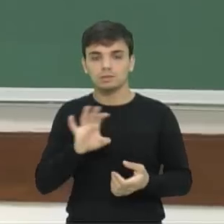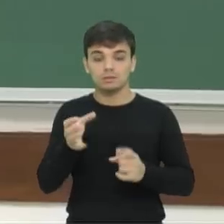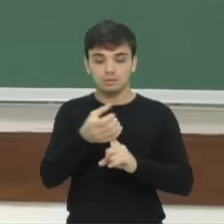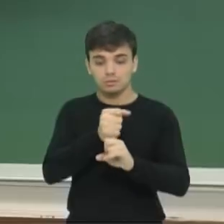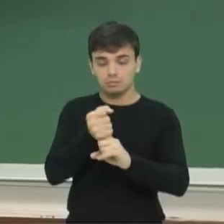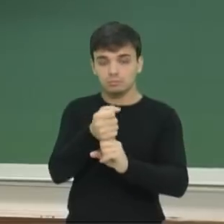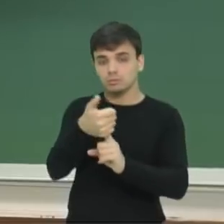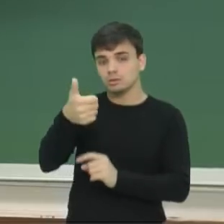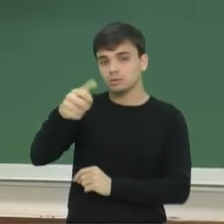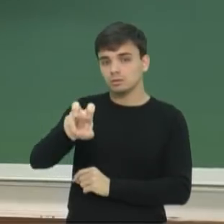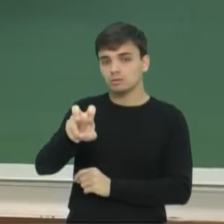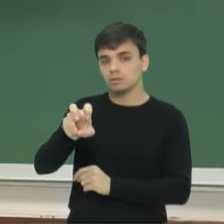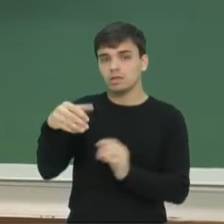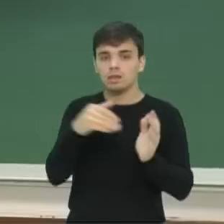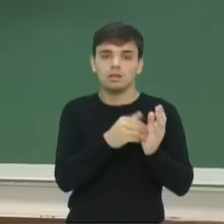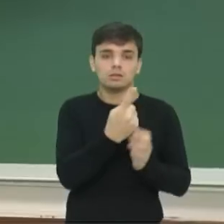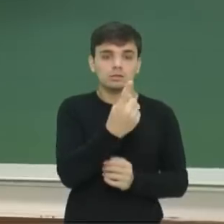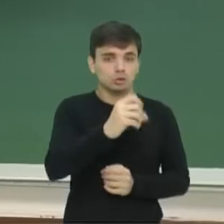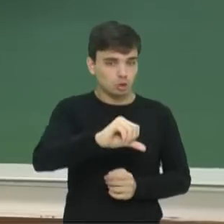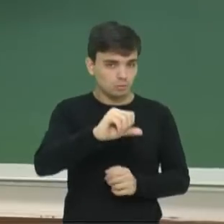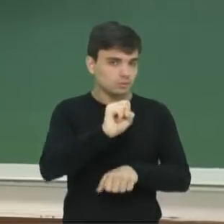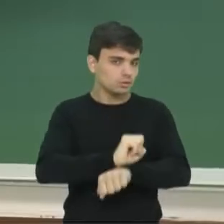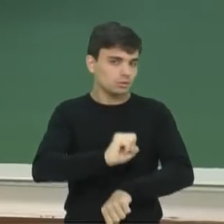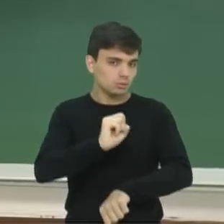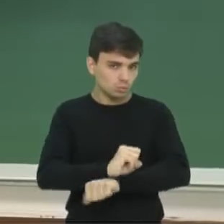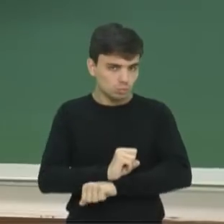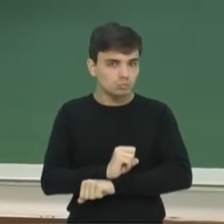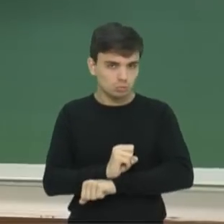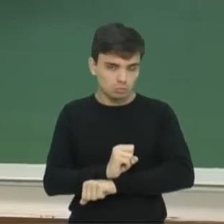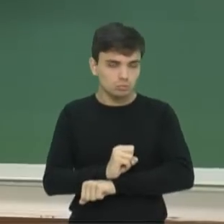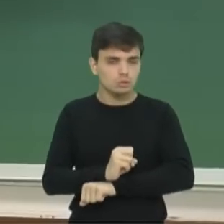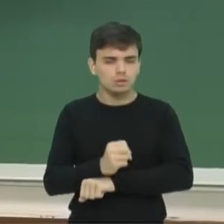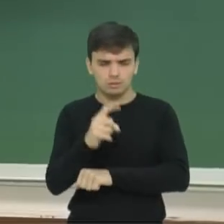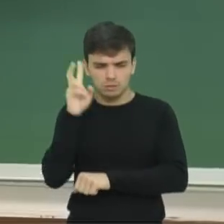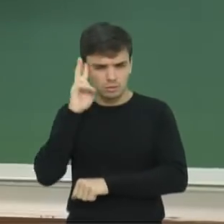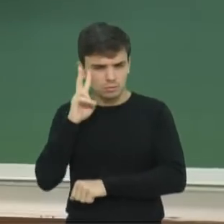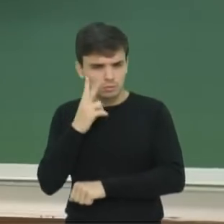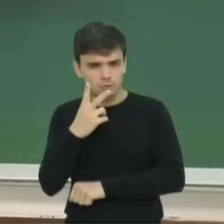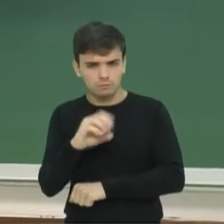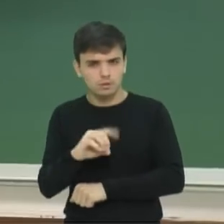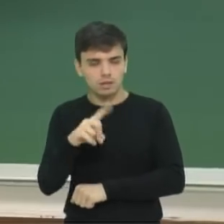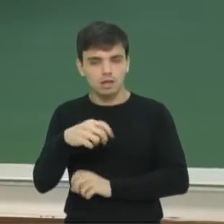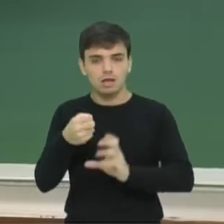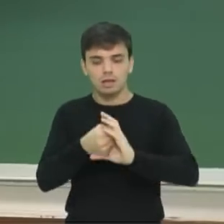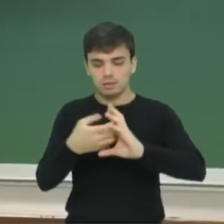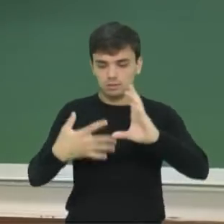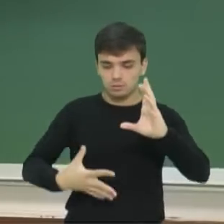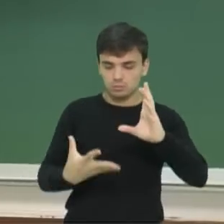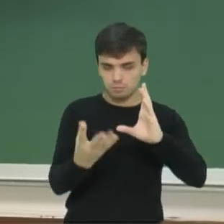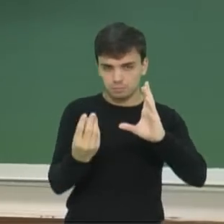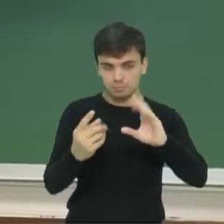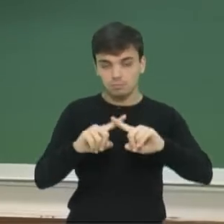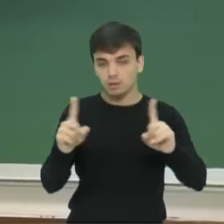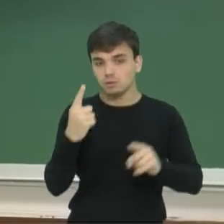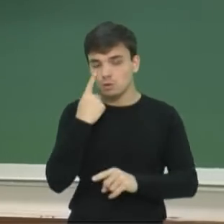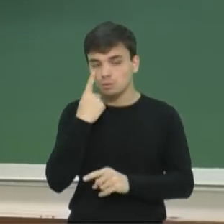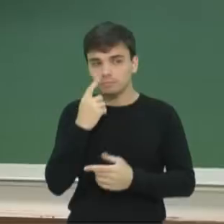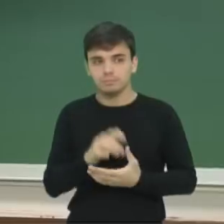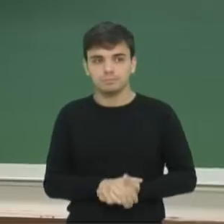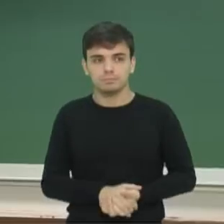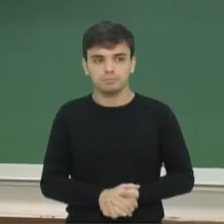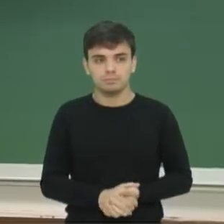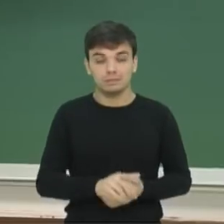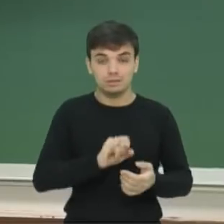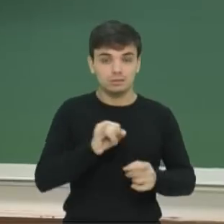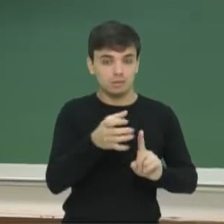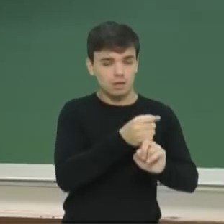durante 15 a 19 segundos. Lembra lá no ippon? 20 segundos caracterizaria um ippon. Aqui, se a imobilização for entre